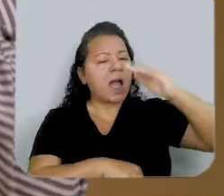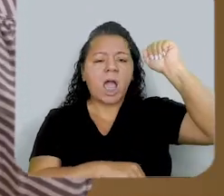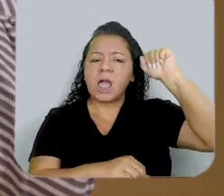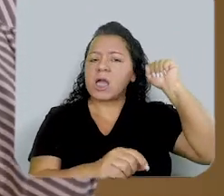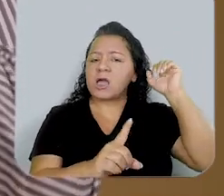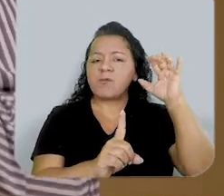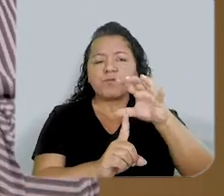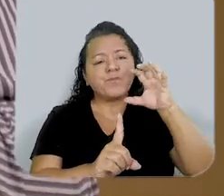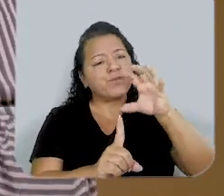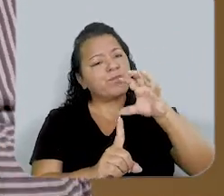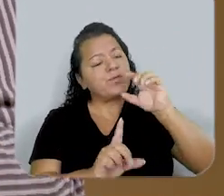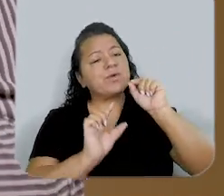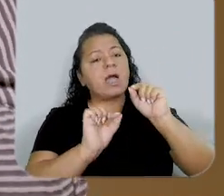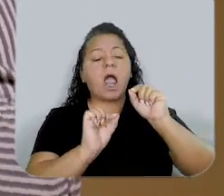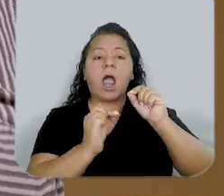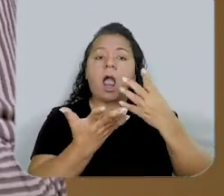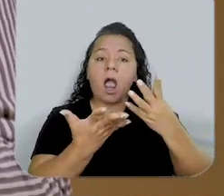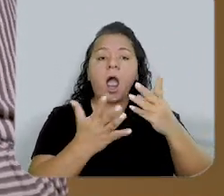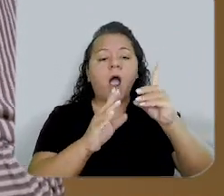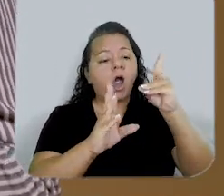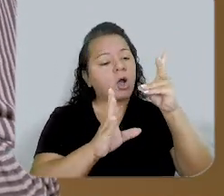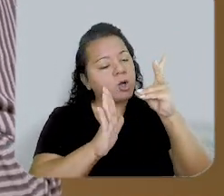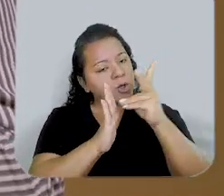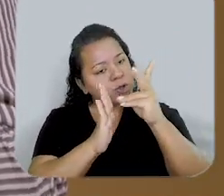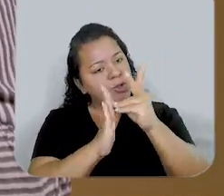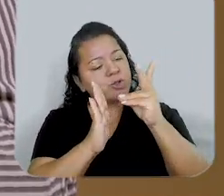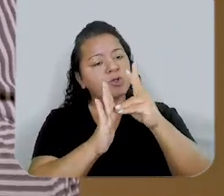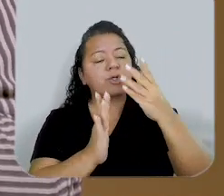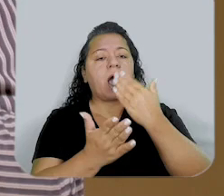influência indígena na sua culinária.